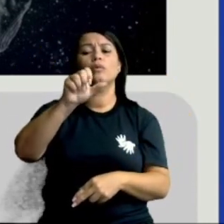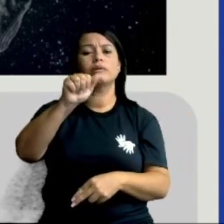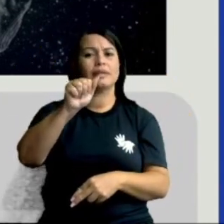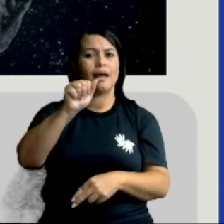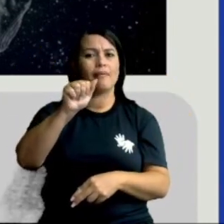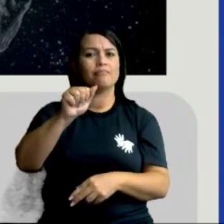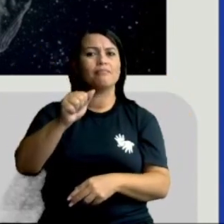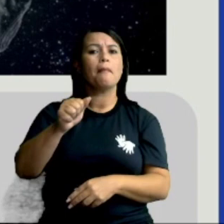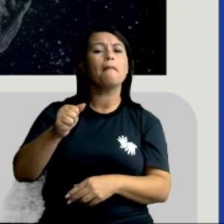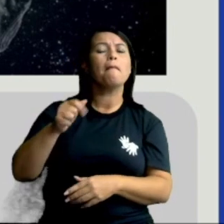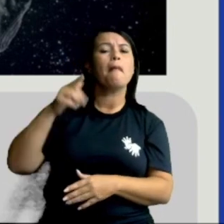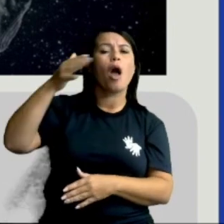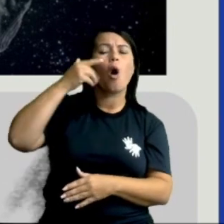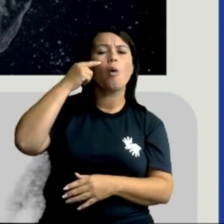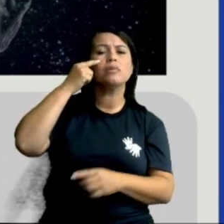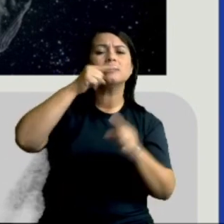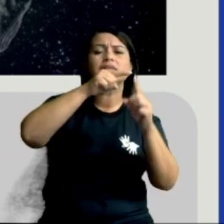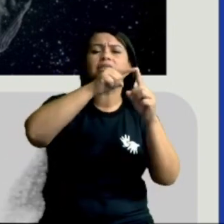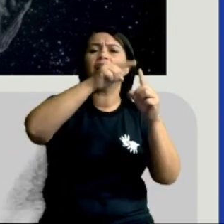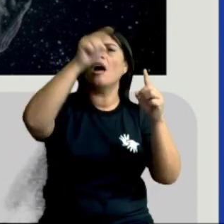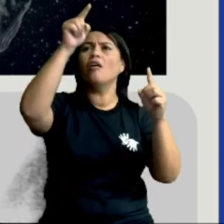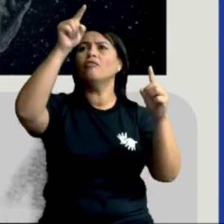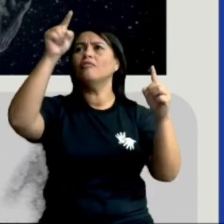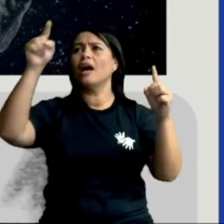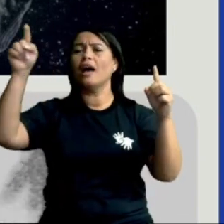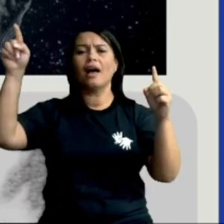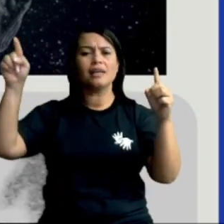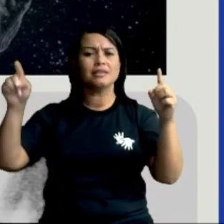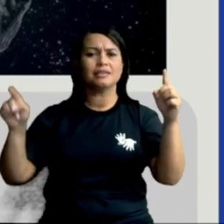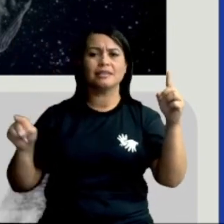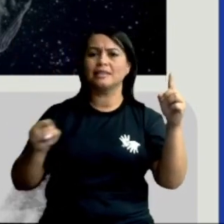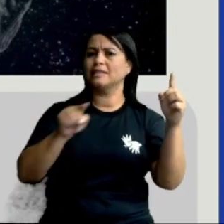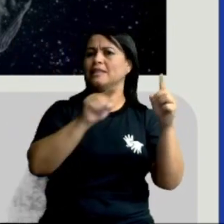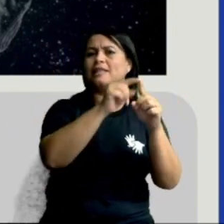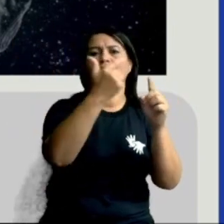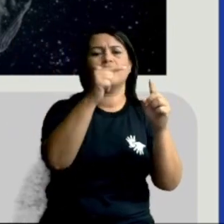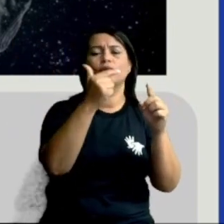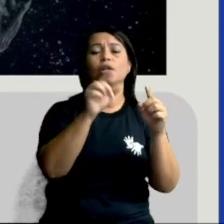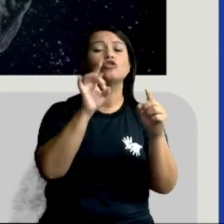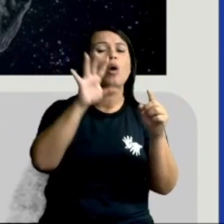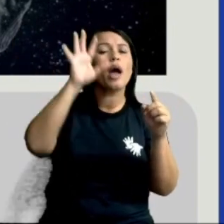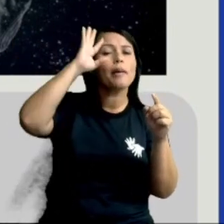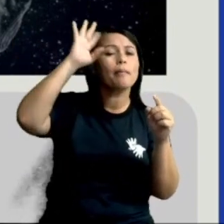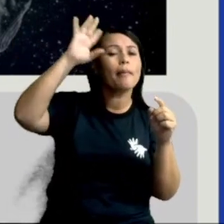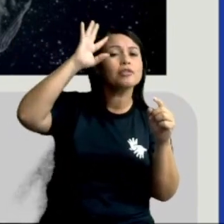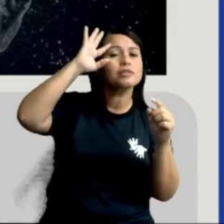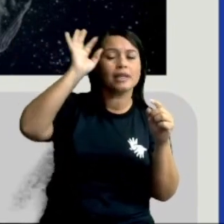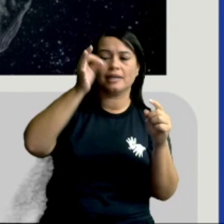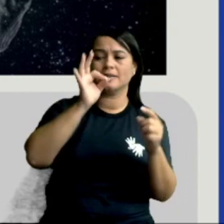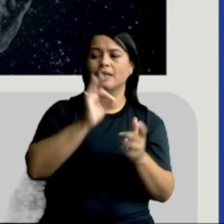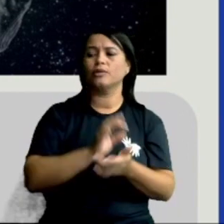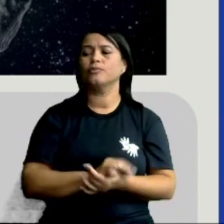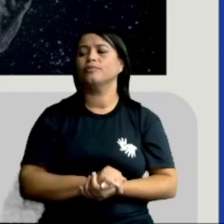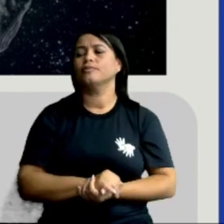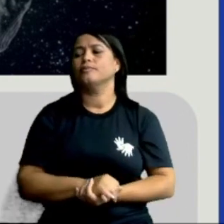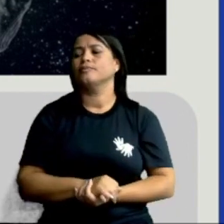ó, que essas linhas que estão na imagem, elas não existem, tá? Elas são imaginárias.